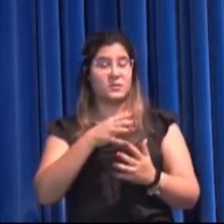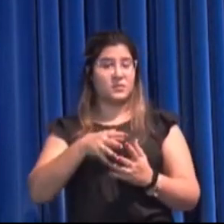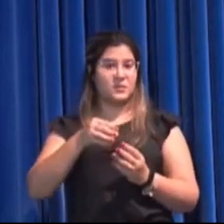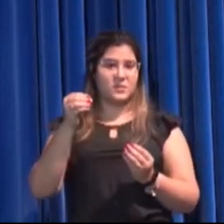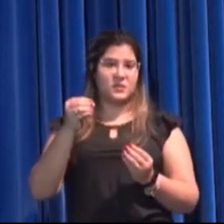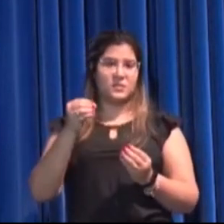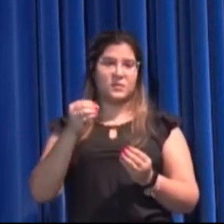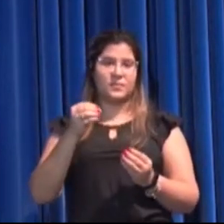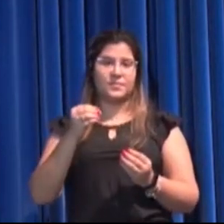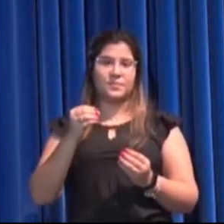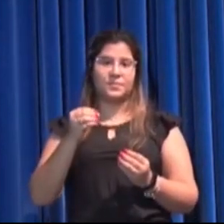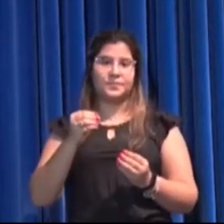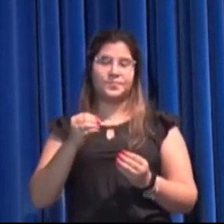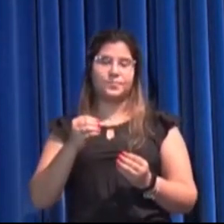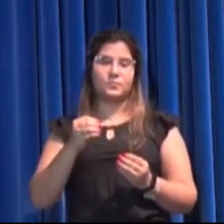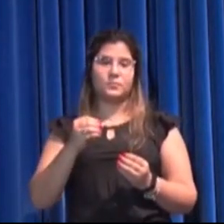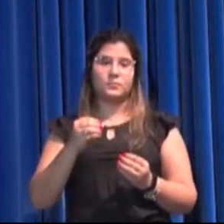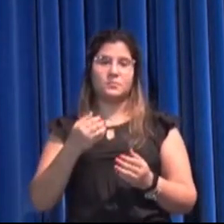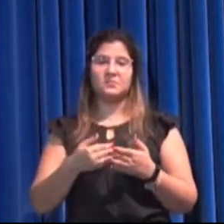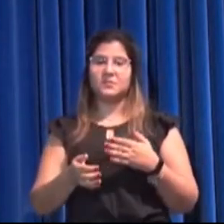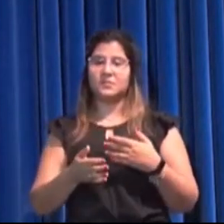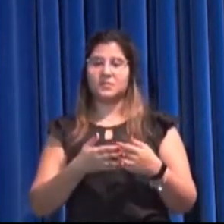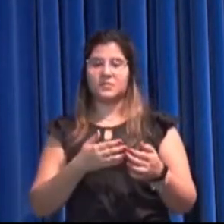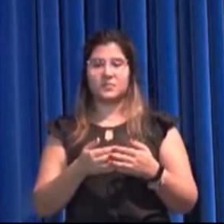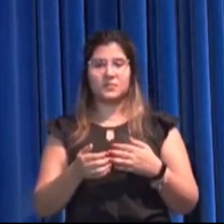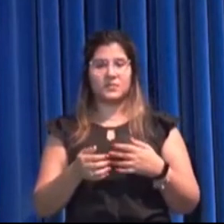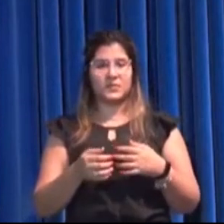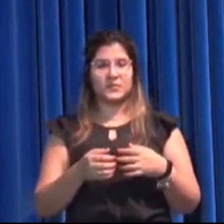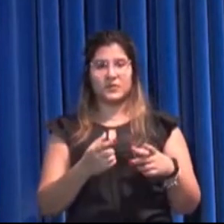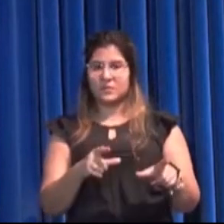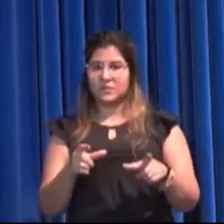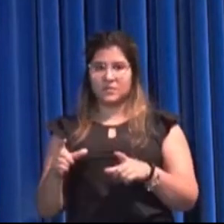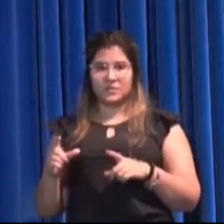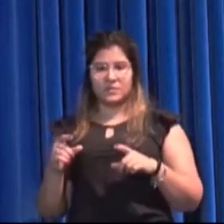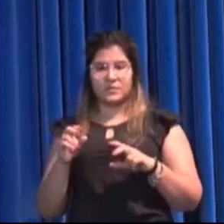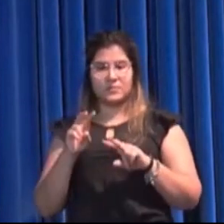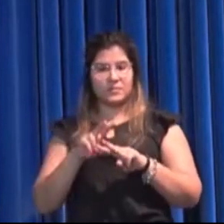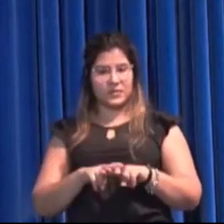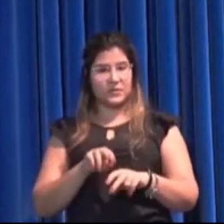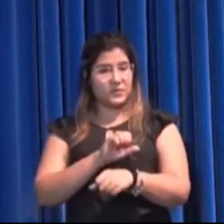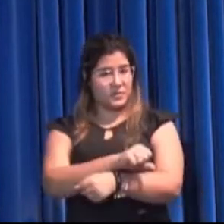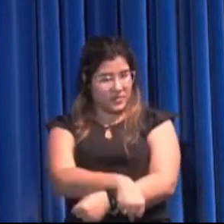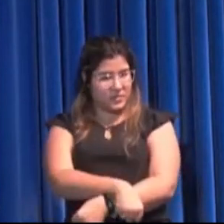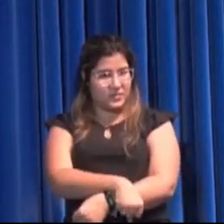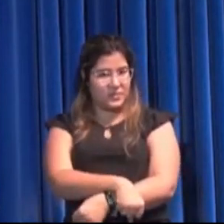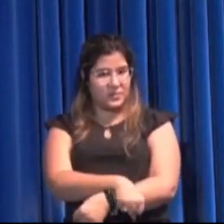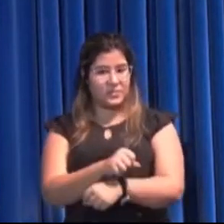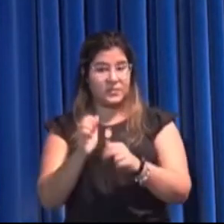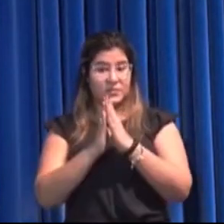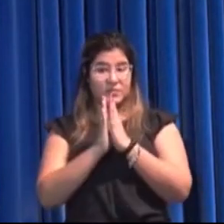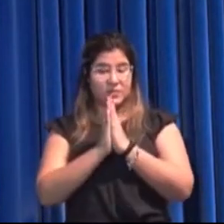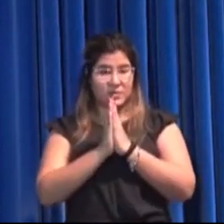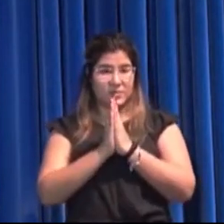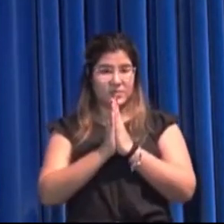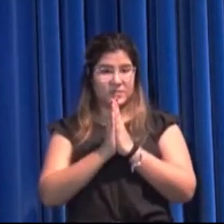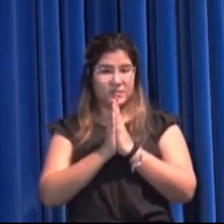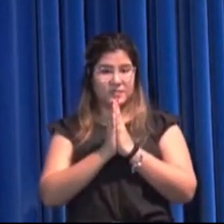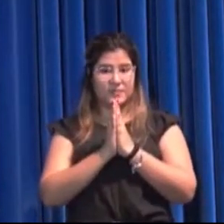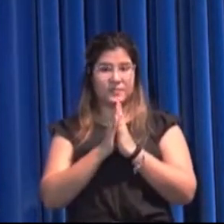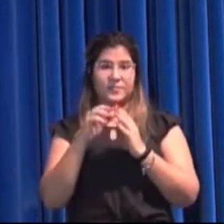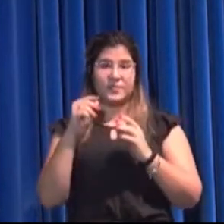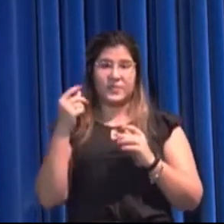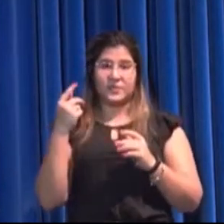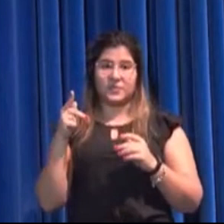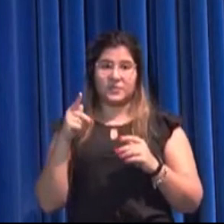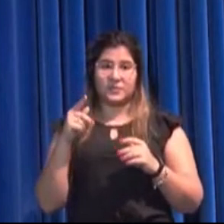seu cativeiro, para onde foram levados cativos, e orarem, voltados para a sua terra, que